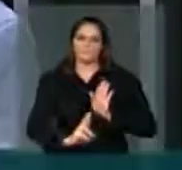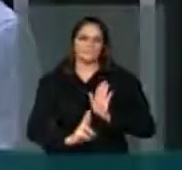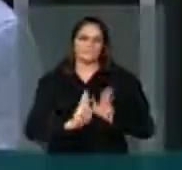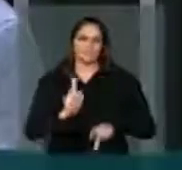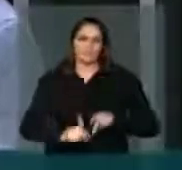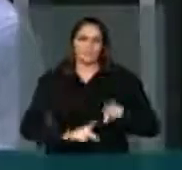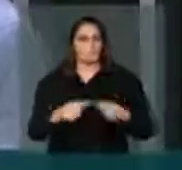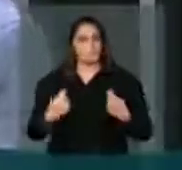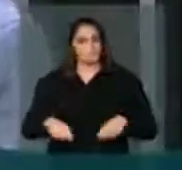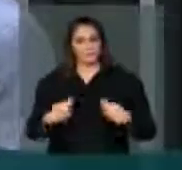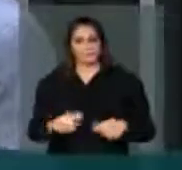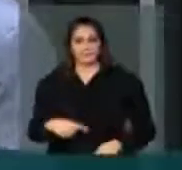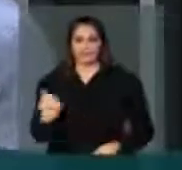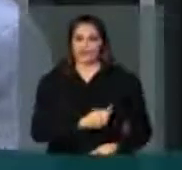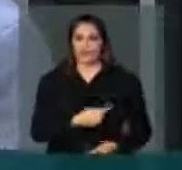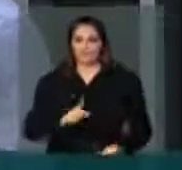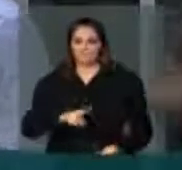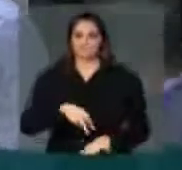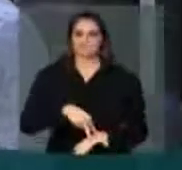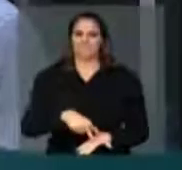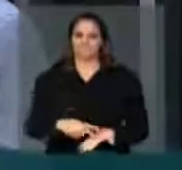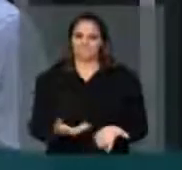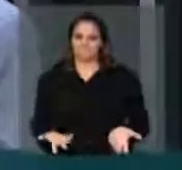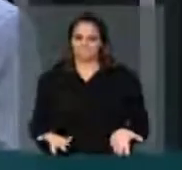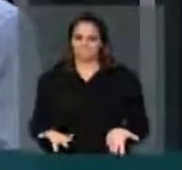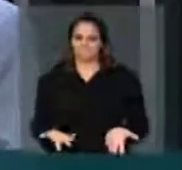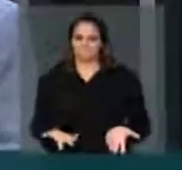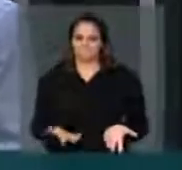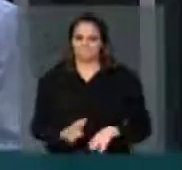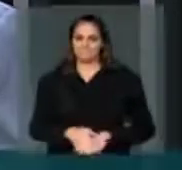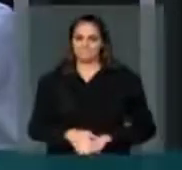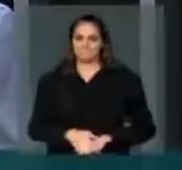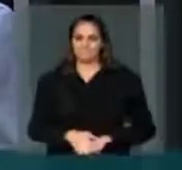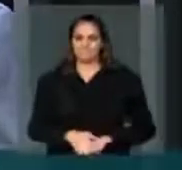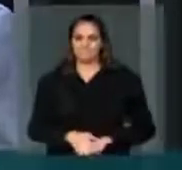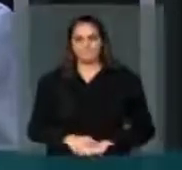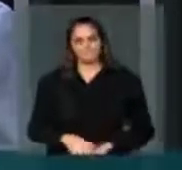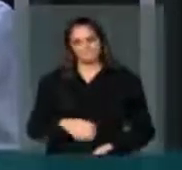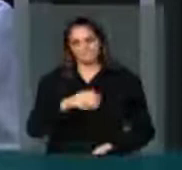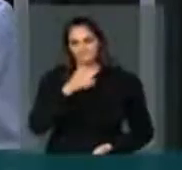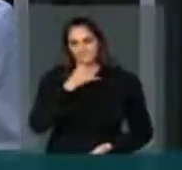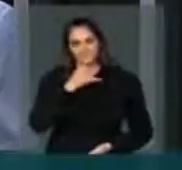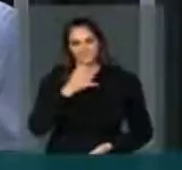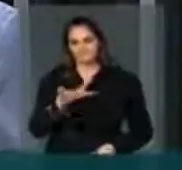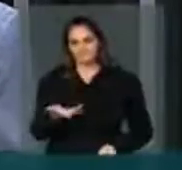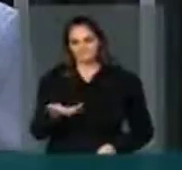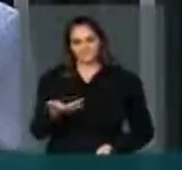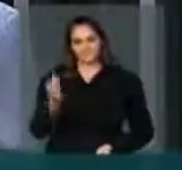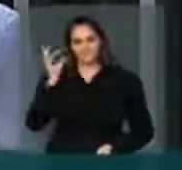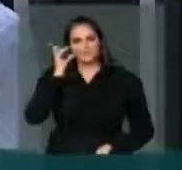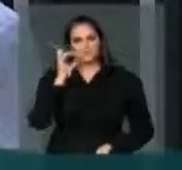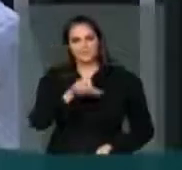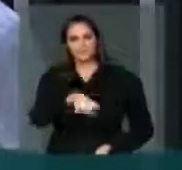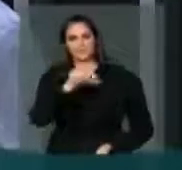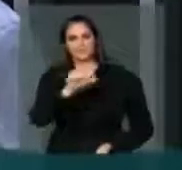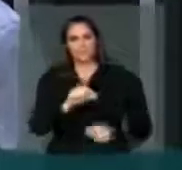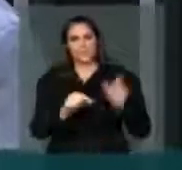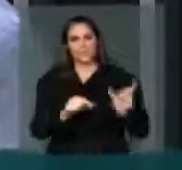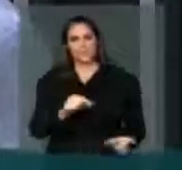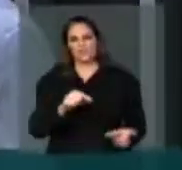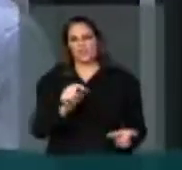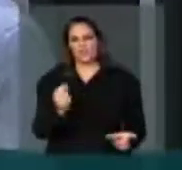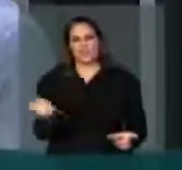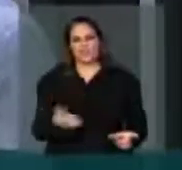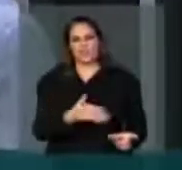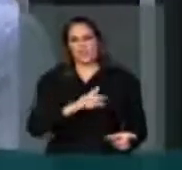se manifestar. Por isso, presidente, é lamentável essa escolha da presidente Dilma para o novo presidente